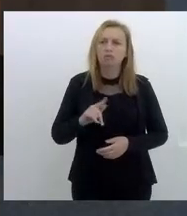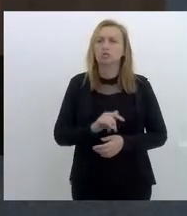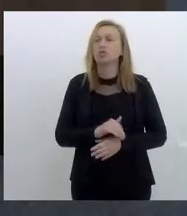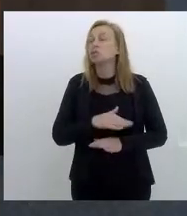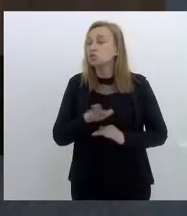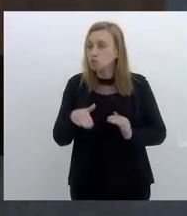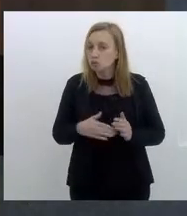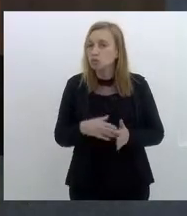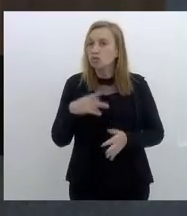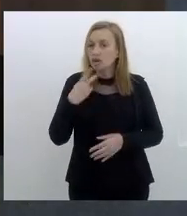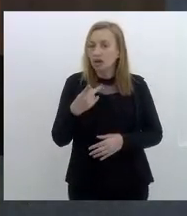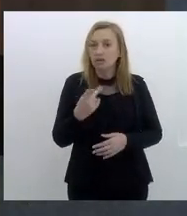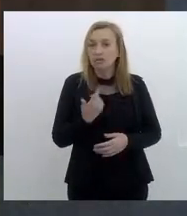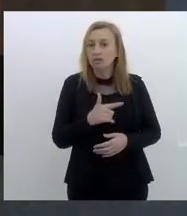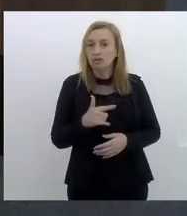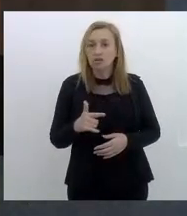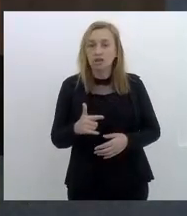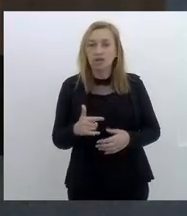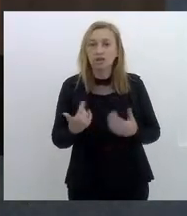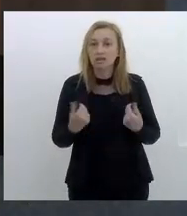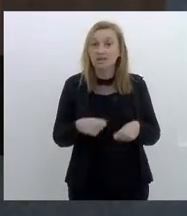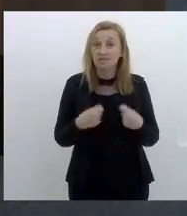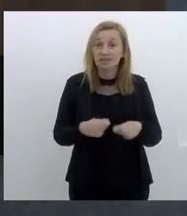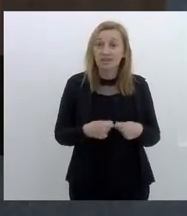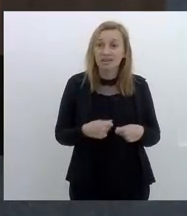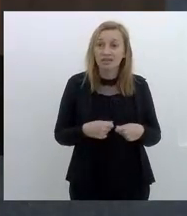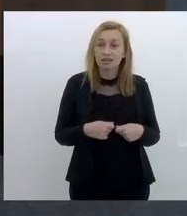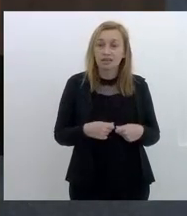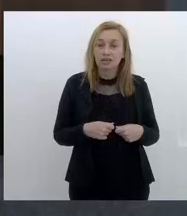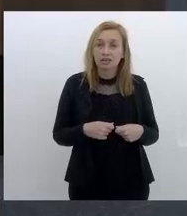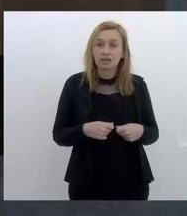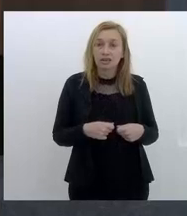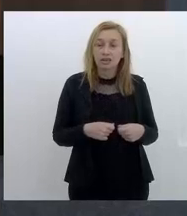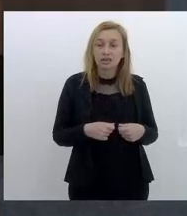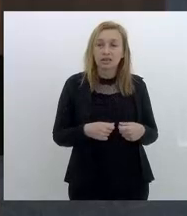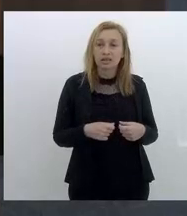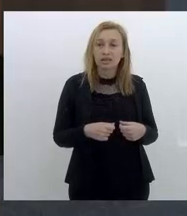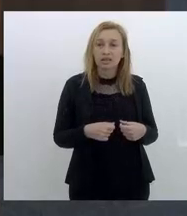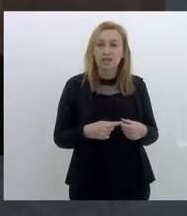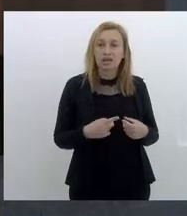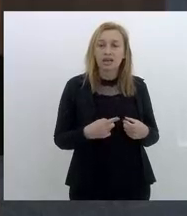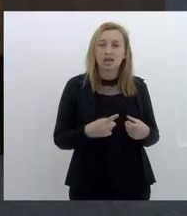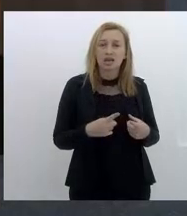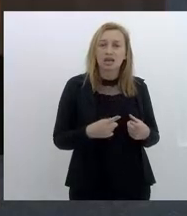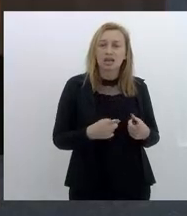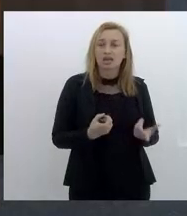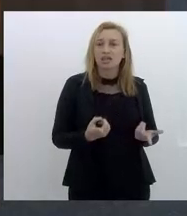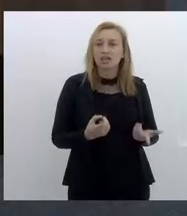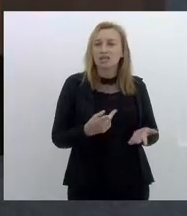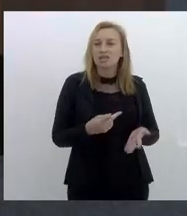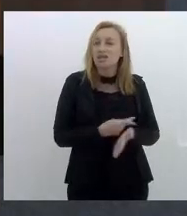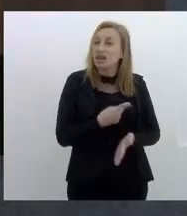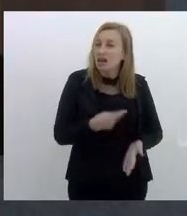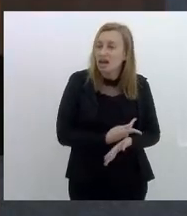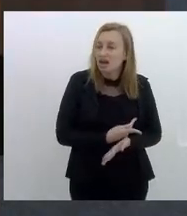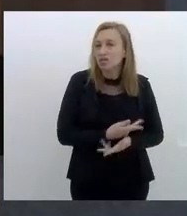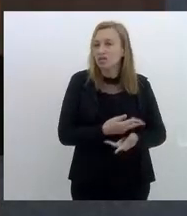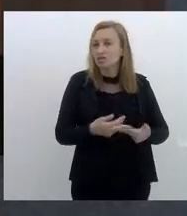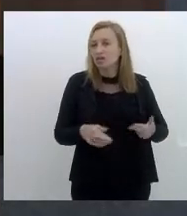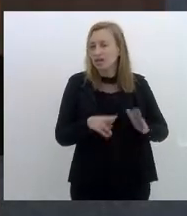todos colocaram que não a esta necessidade dessa violência desse aviltamentos tantas medidas